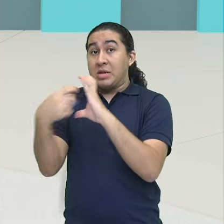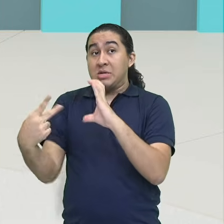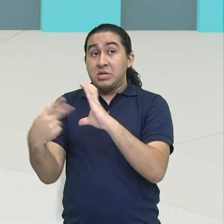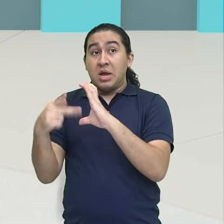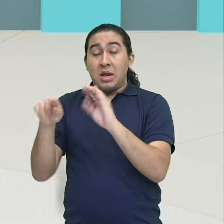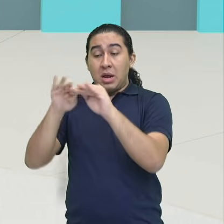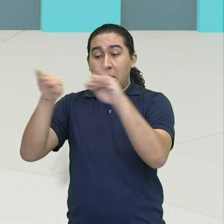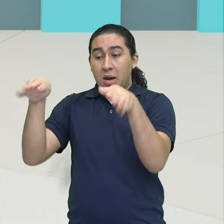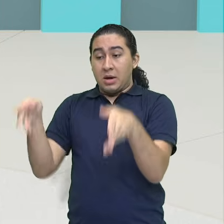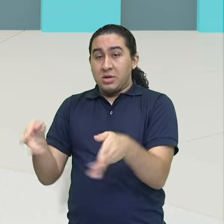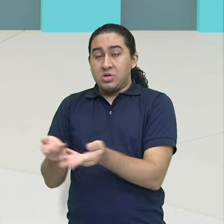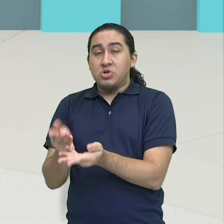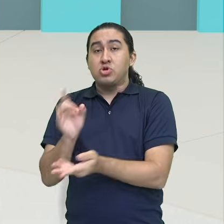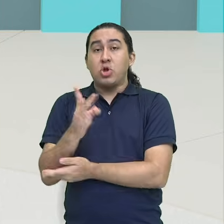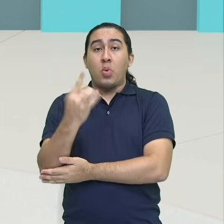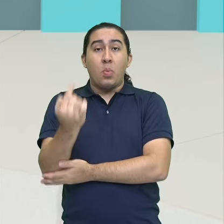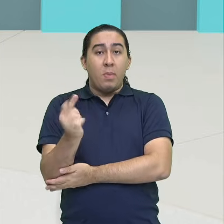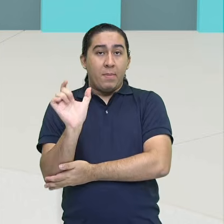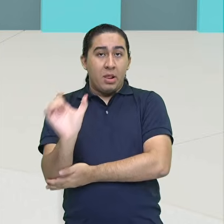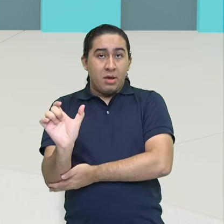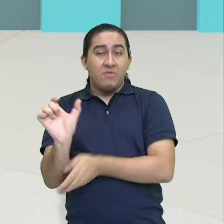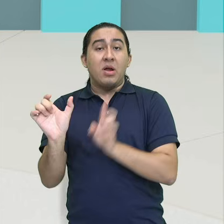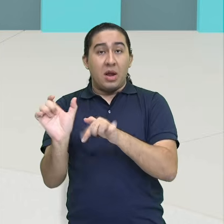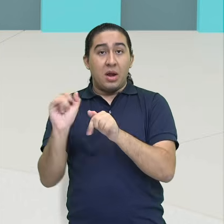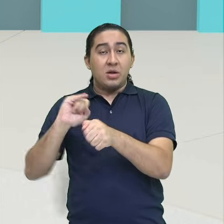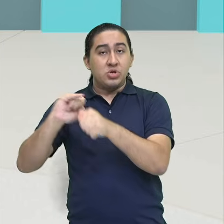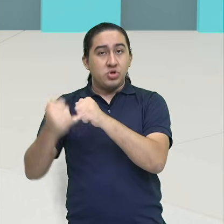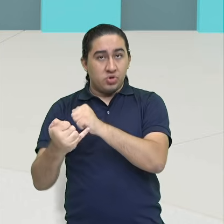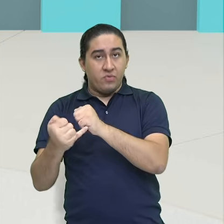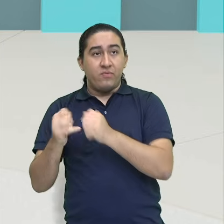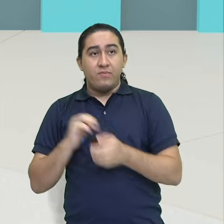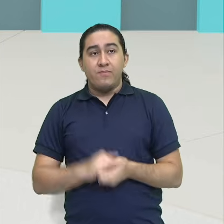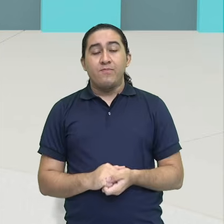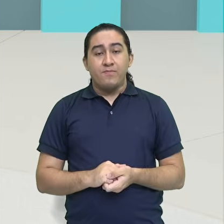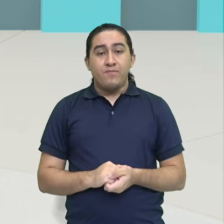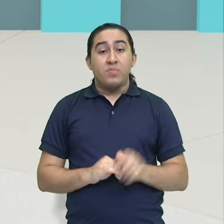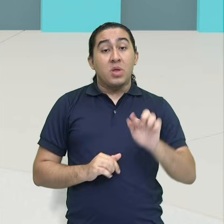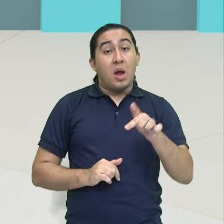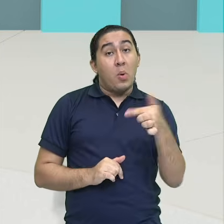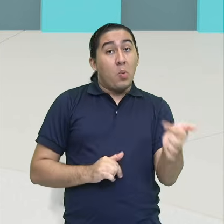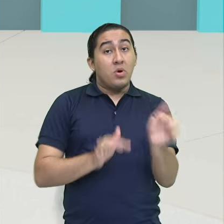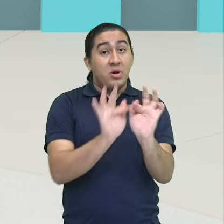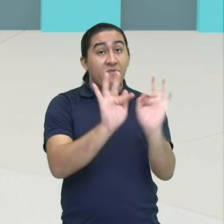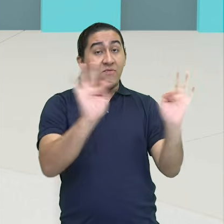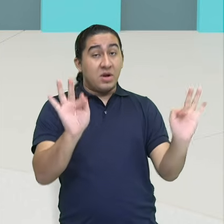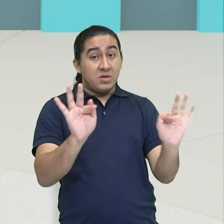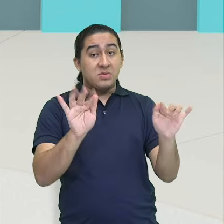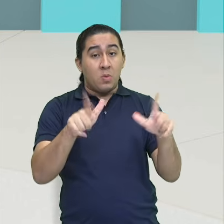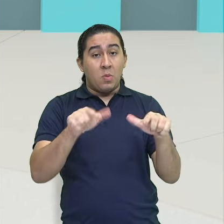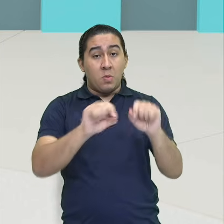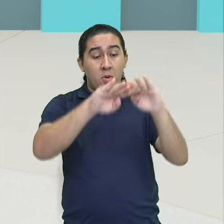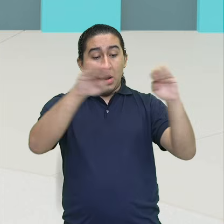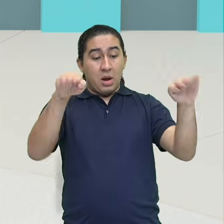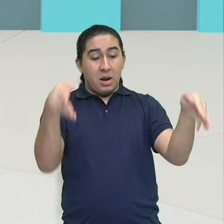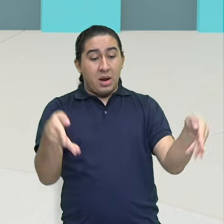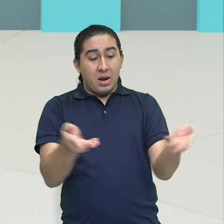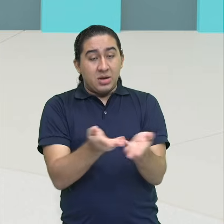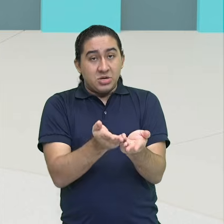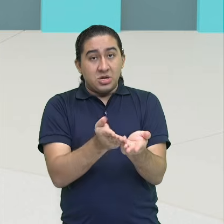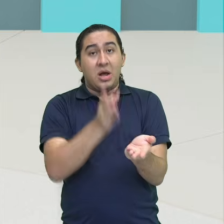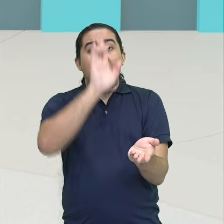formada por uma única palavra, então é um adjetivo. O segundo exemplo, a caixa é